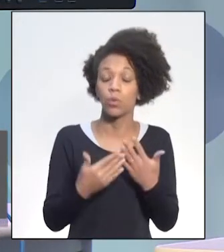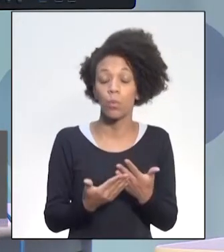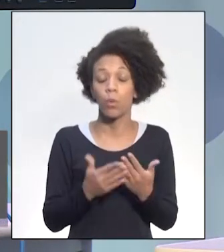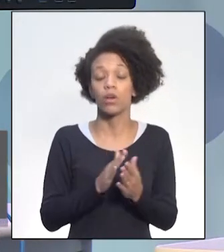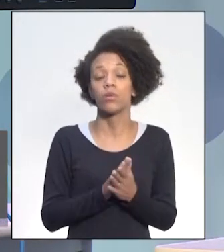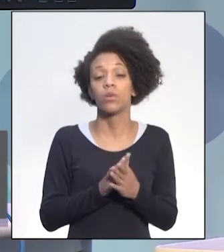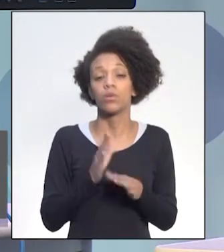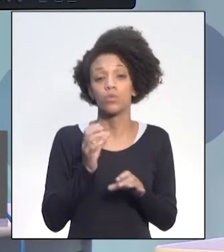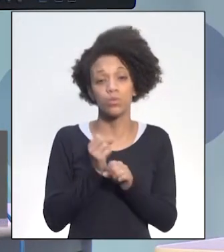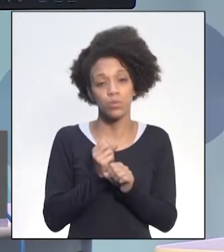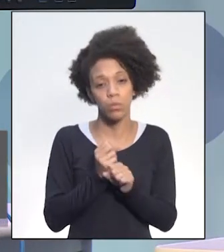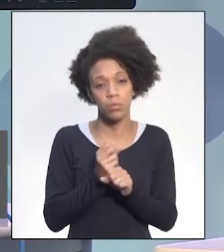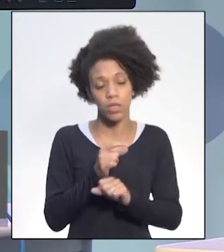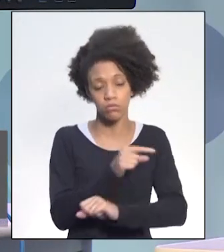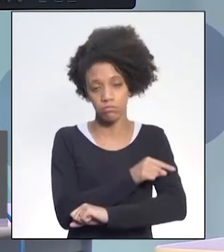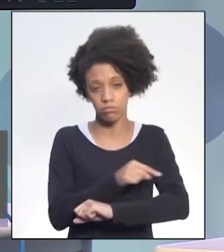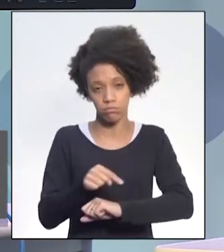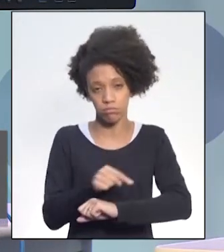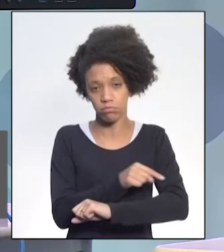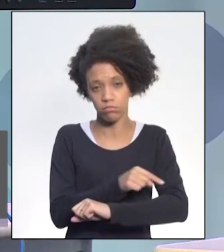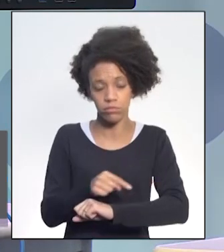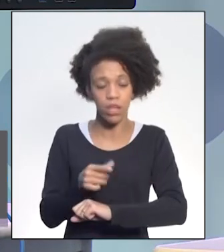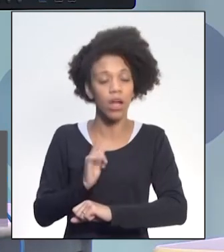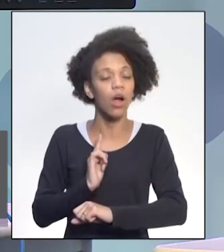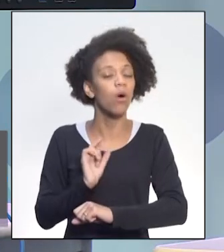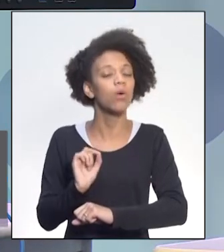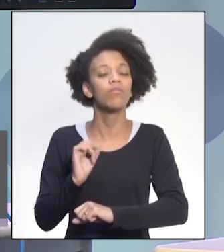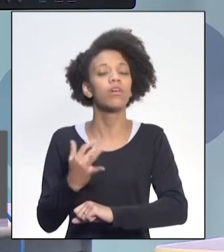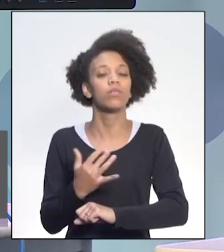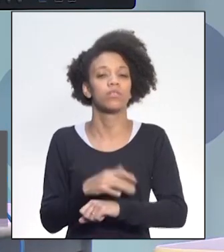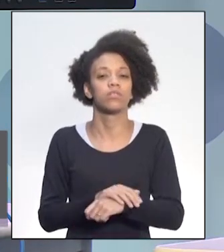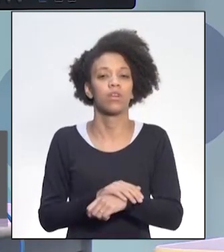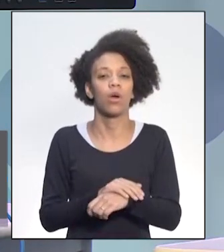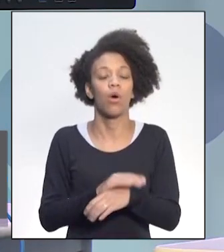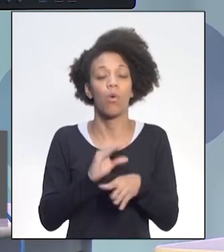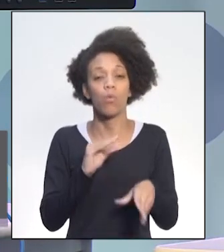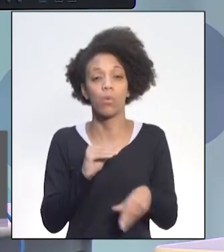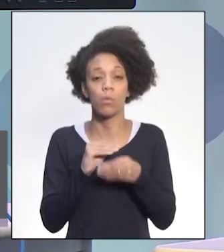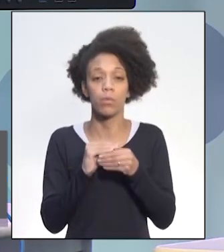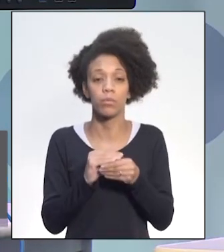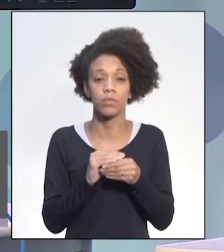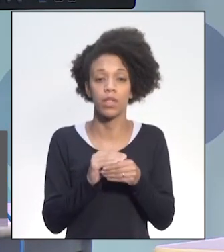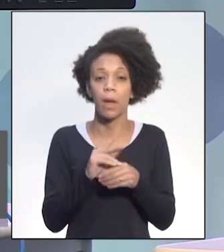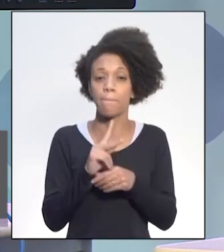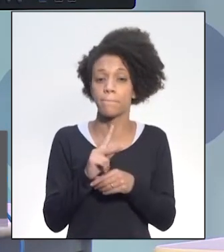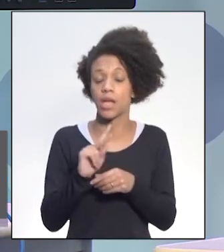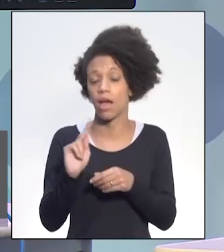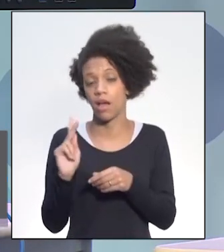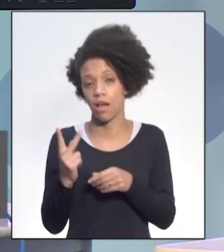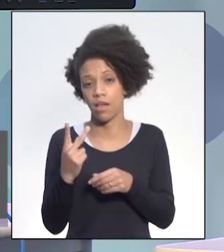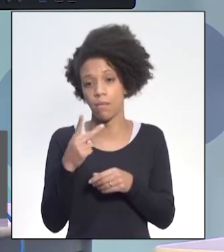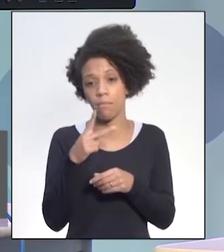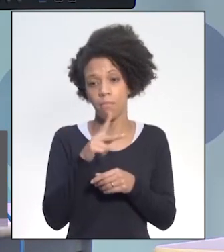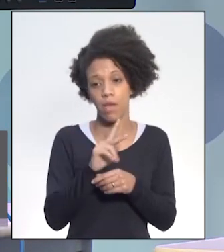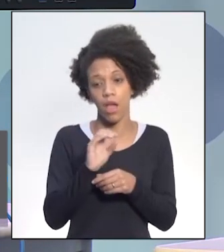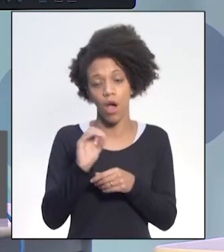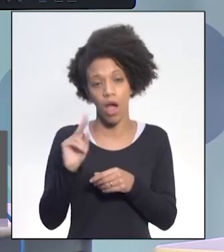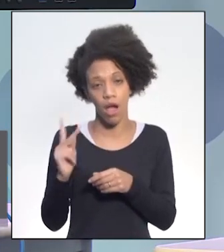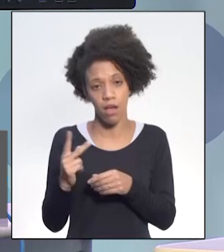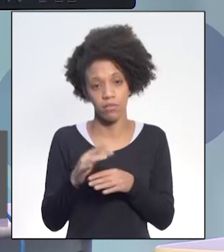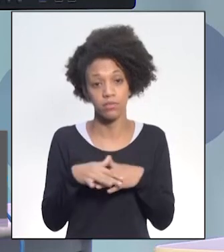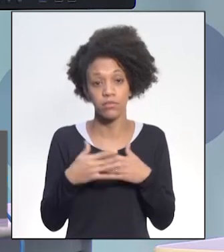a soma dessas duas réguas, eu vou ter o quê? Um complementar, pH e POH. Né? Então, quando